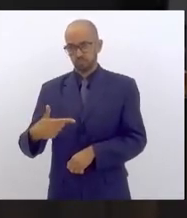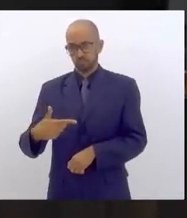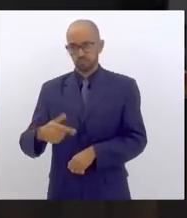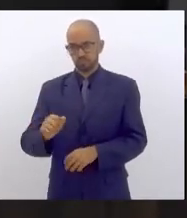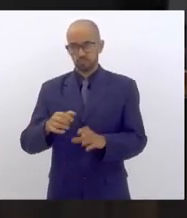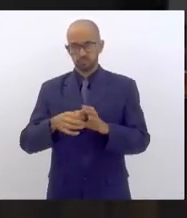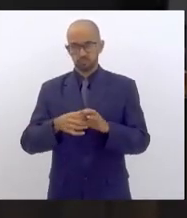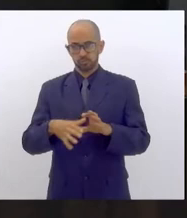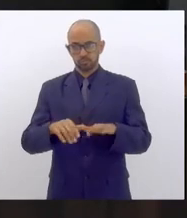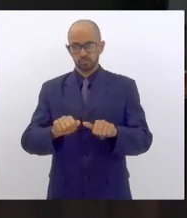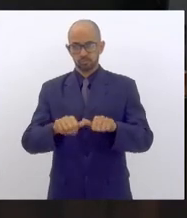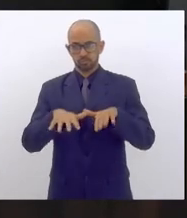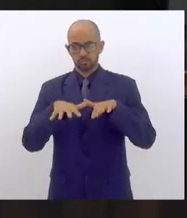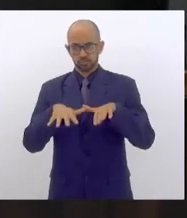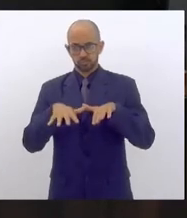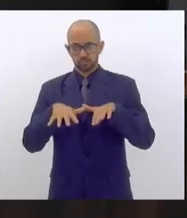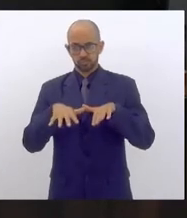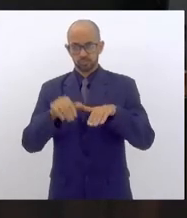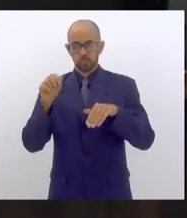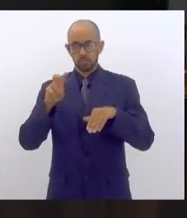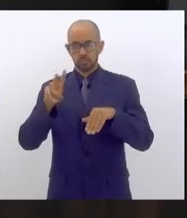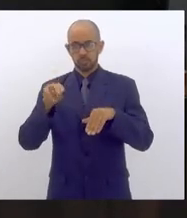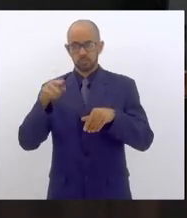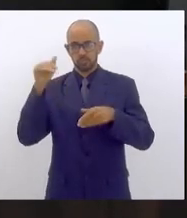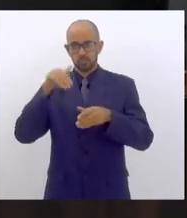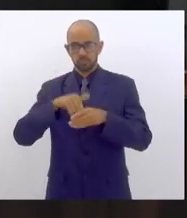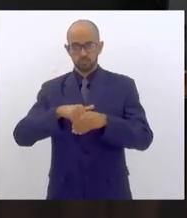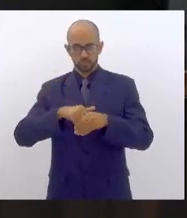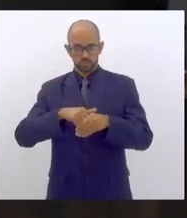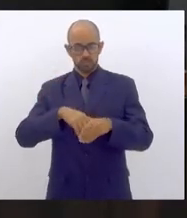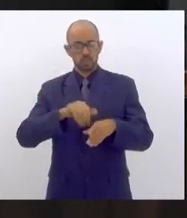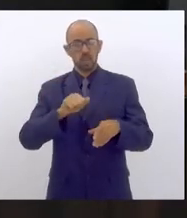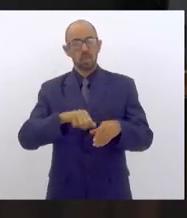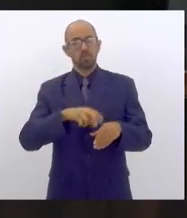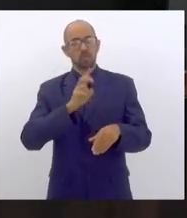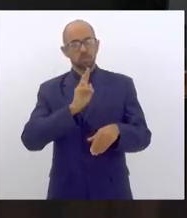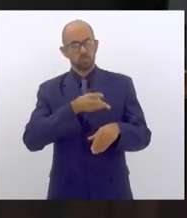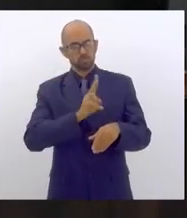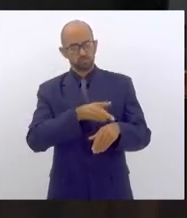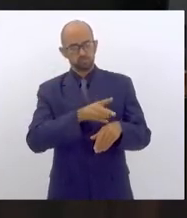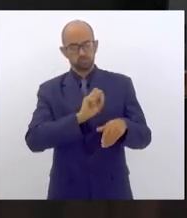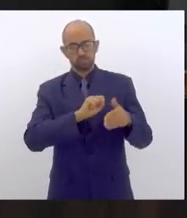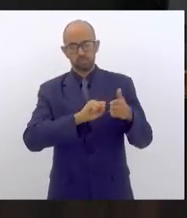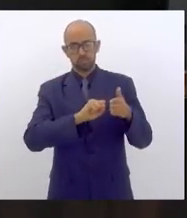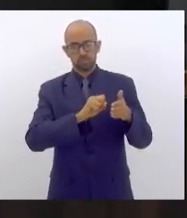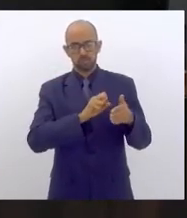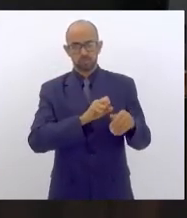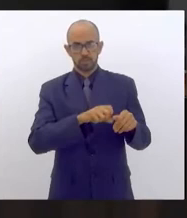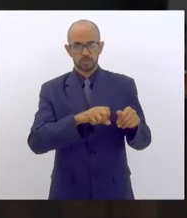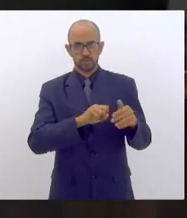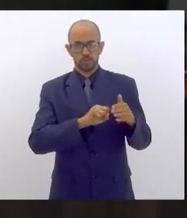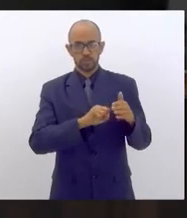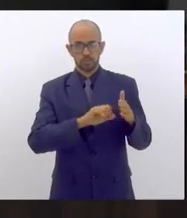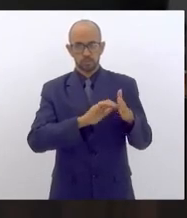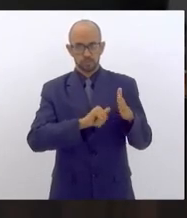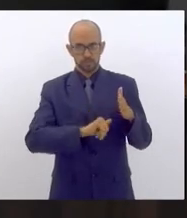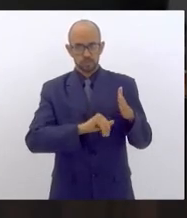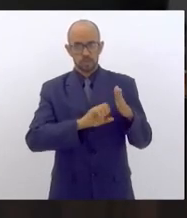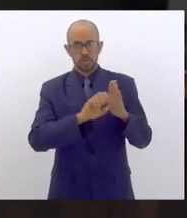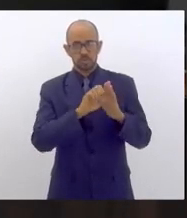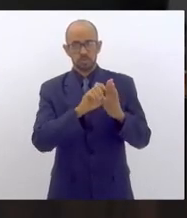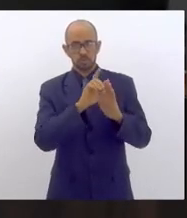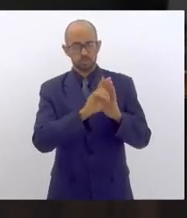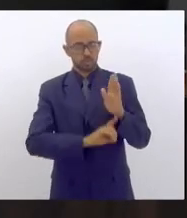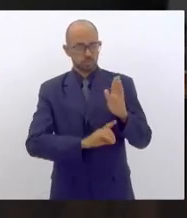autorização do plenário, vou votar simbolicamente pela manutenção, salvo destaques. Senhores que aprovam, nesse grupo estão aprovados. Agora,